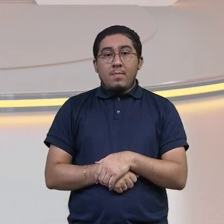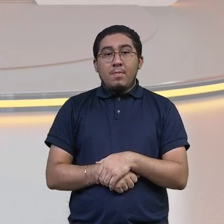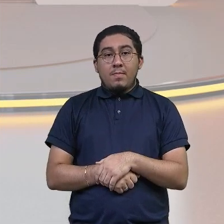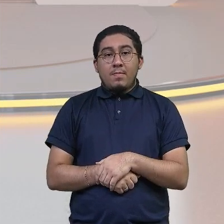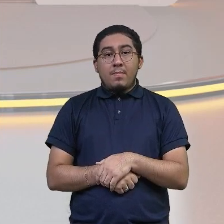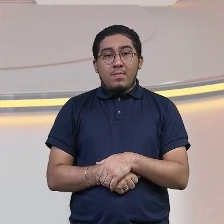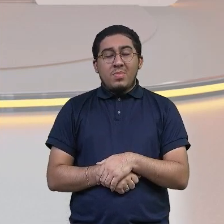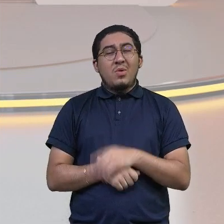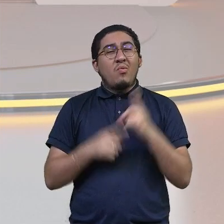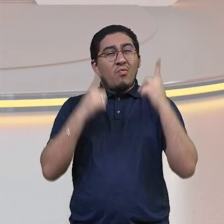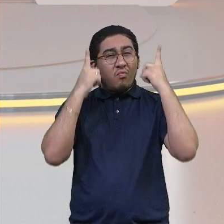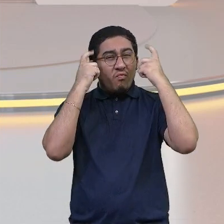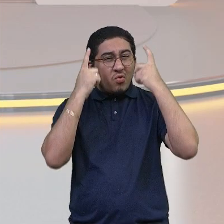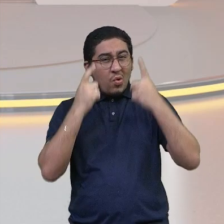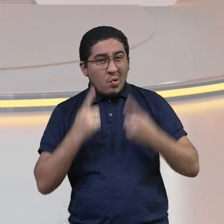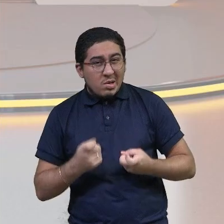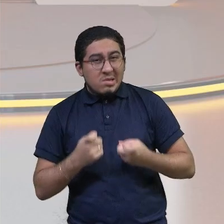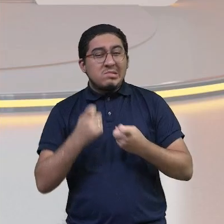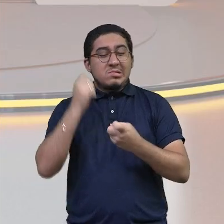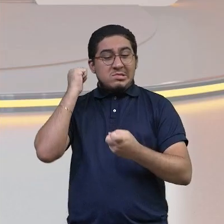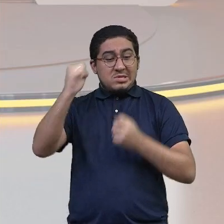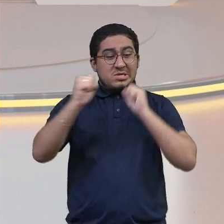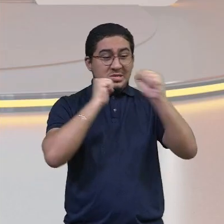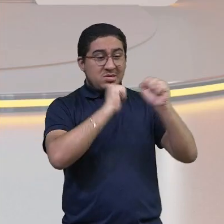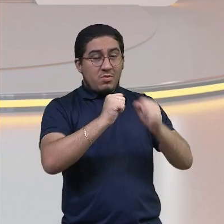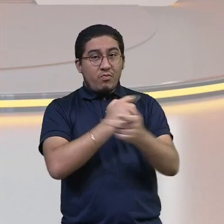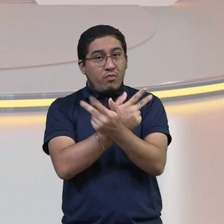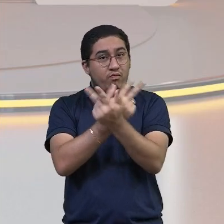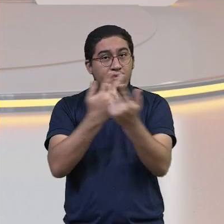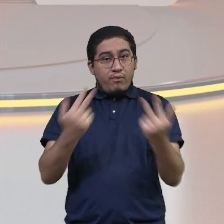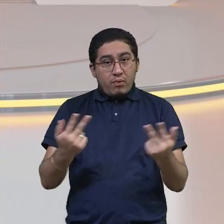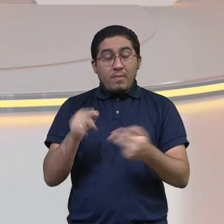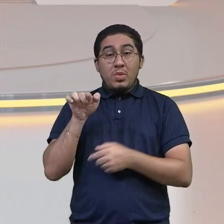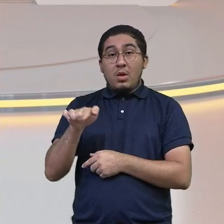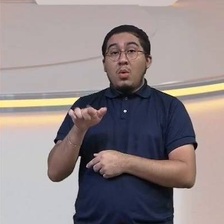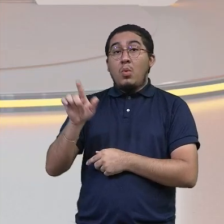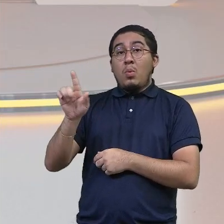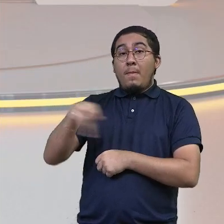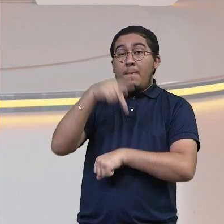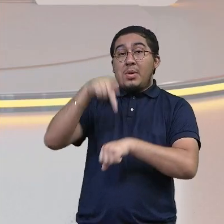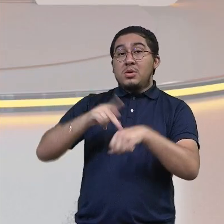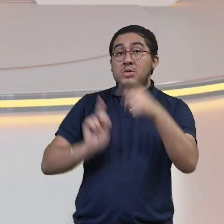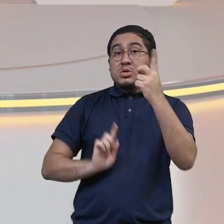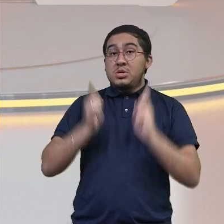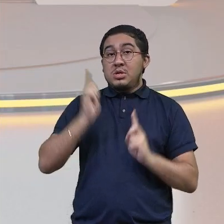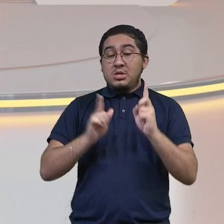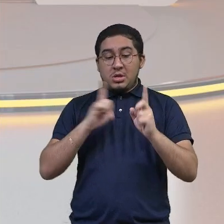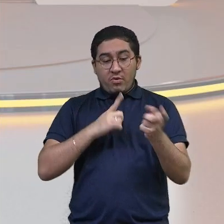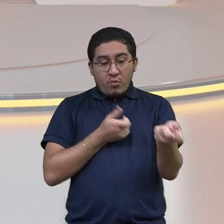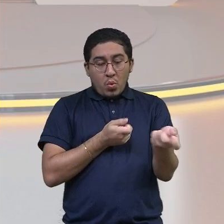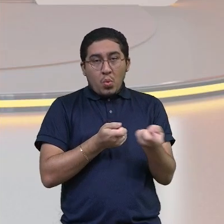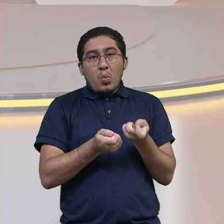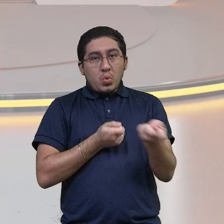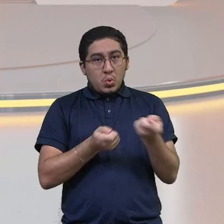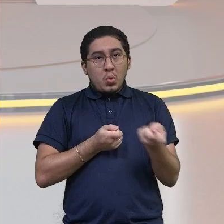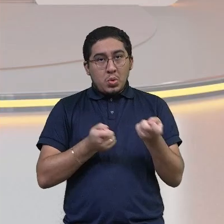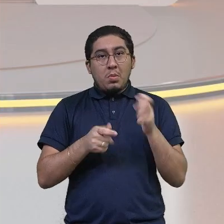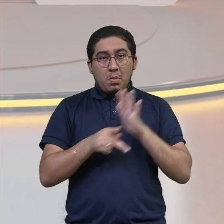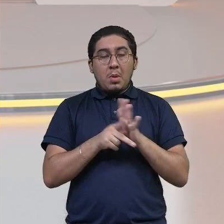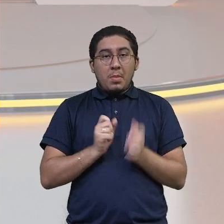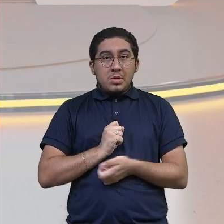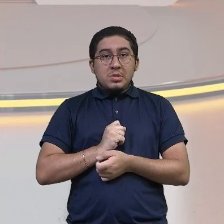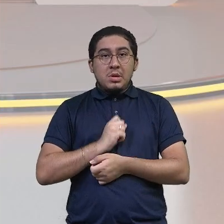mais violento, o mais sanguinário. Tá bom? O Chile teve uma transição mais controlada pela própria ditadura